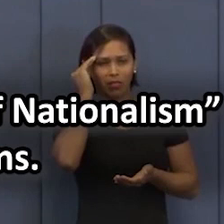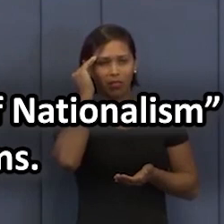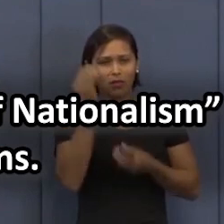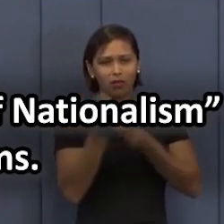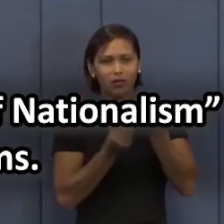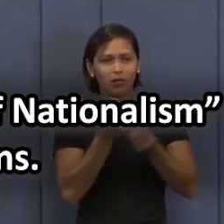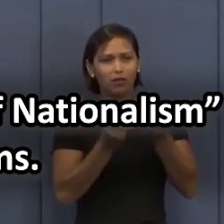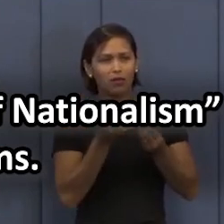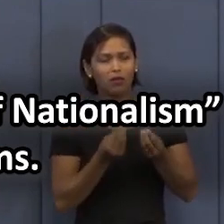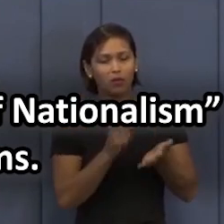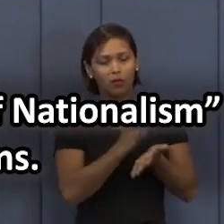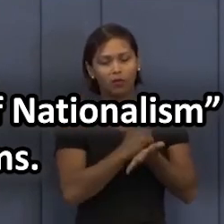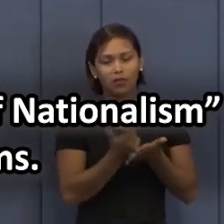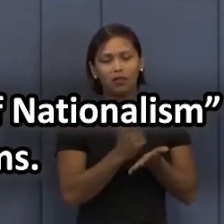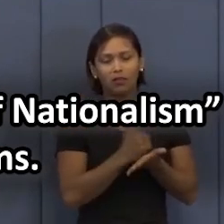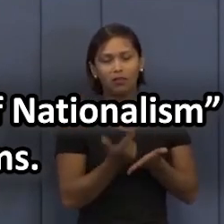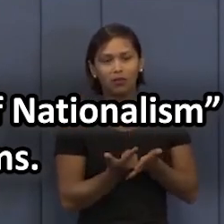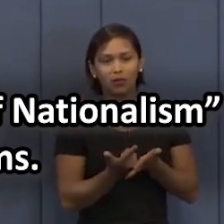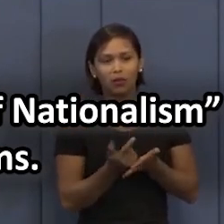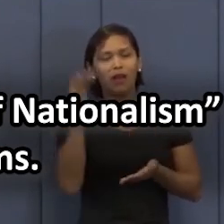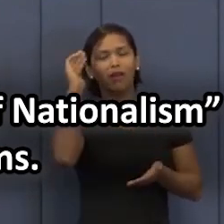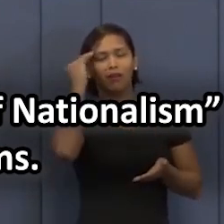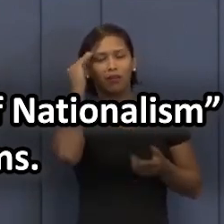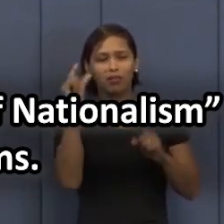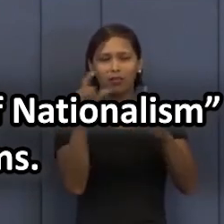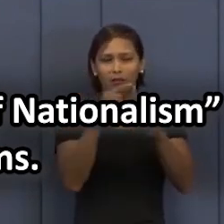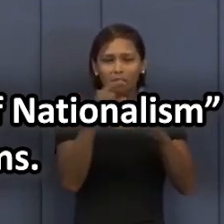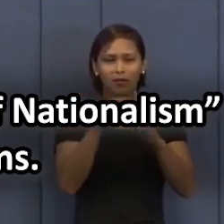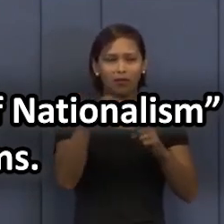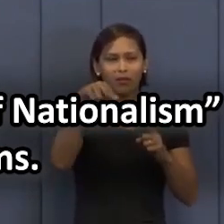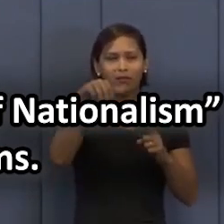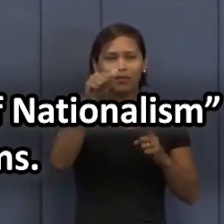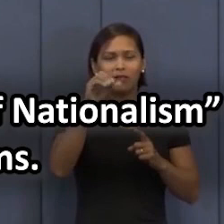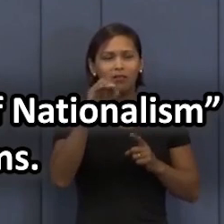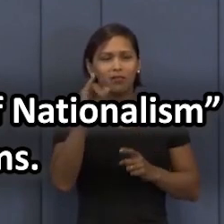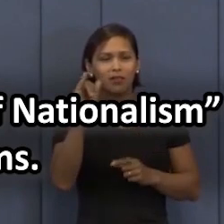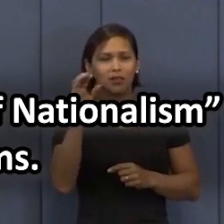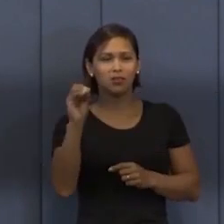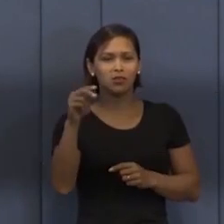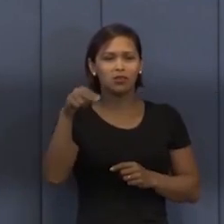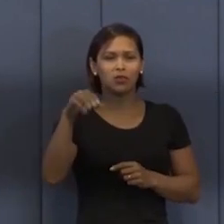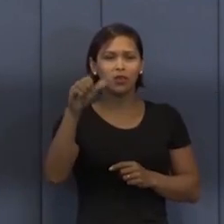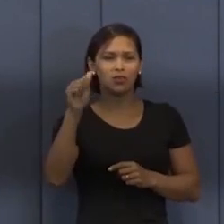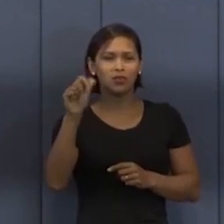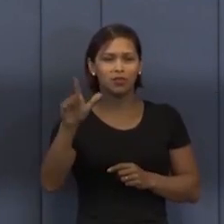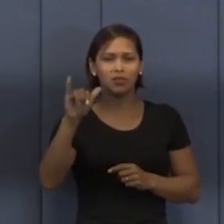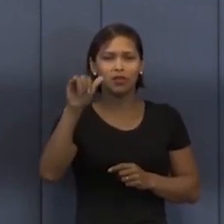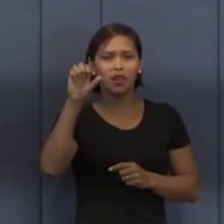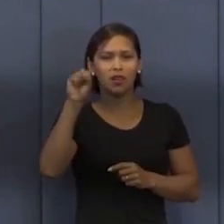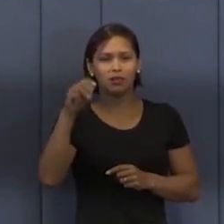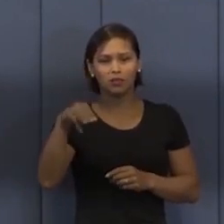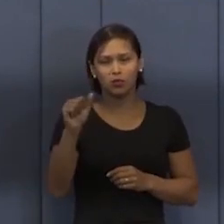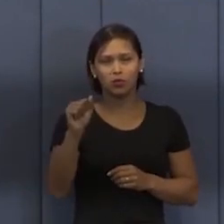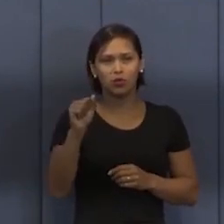compreender do que se trata a obra Virtude do Nacionalismo é saber do que se trata a palavra nacionalismo, a que se refere, a que